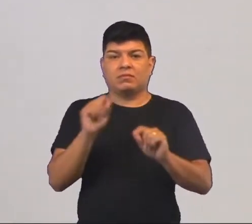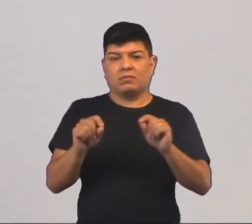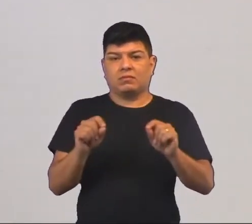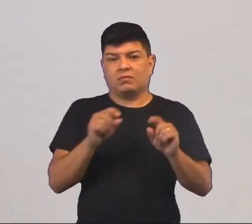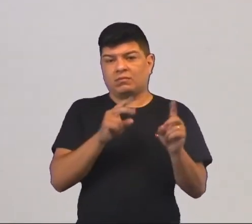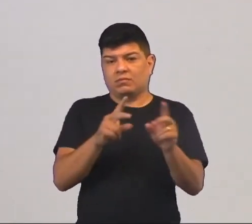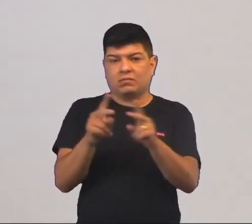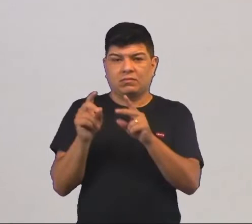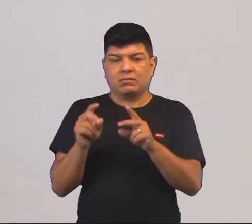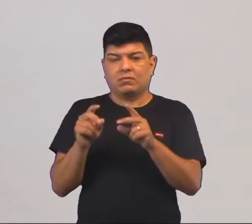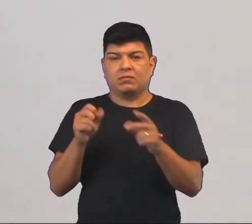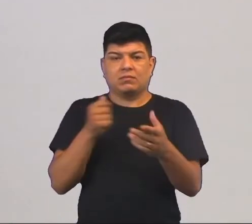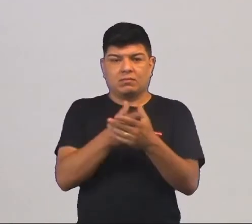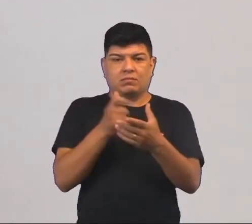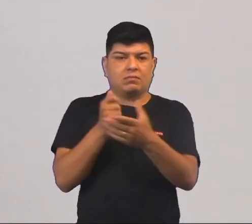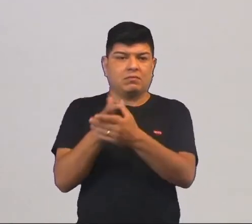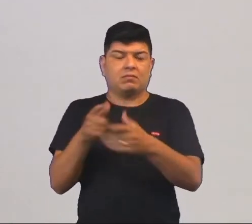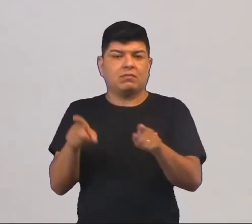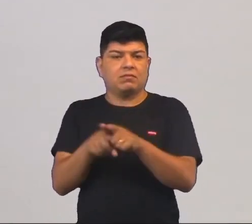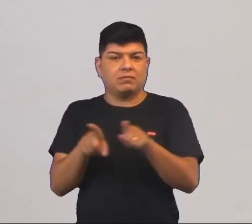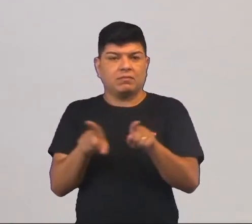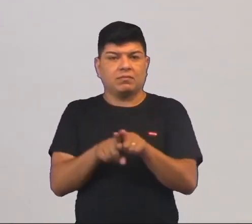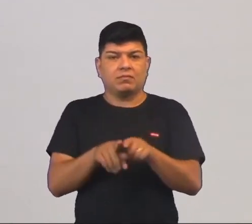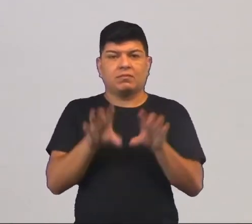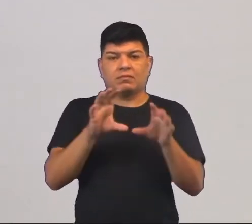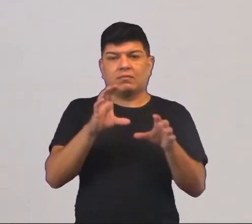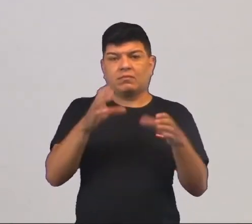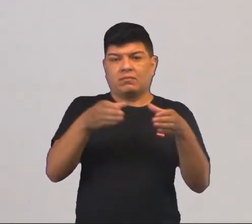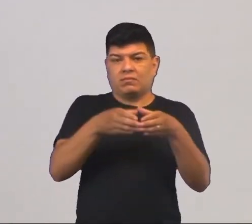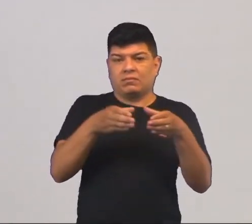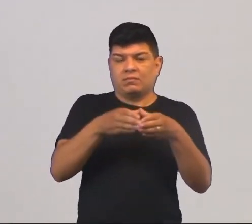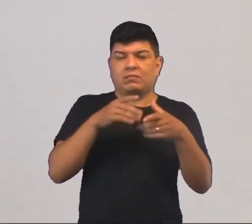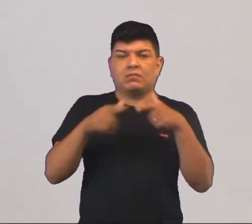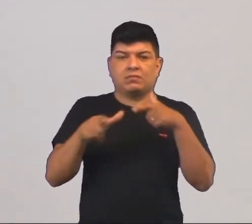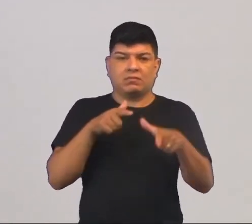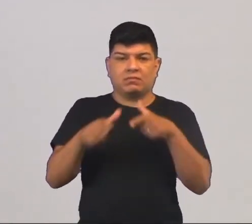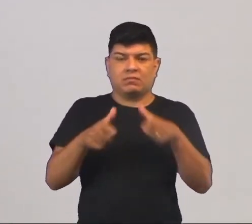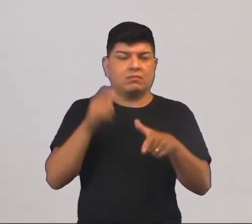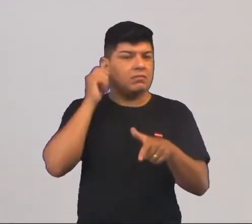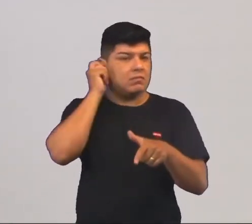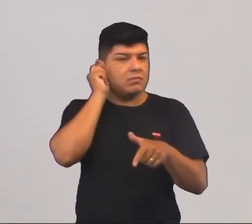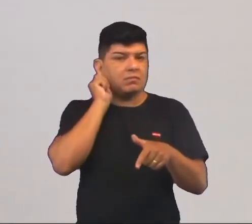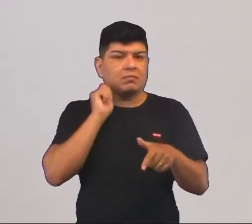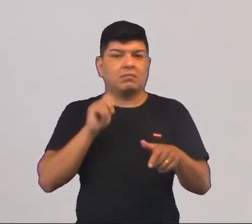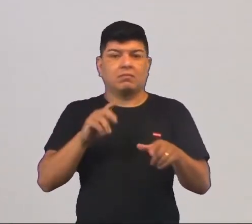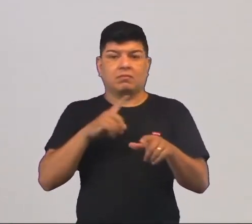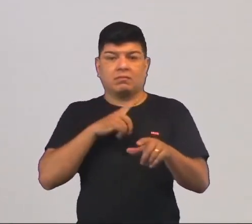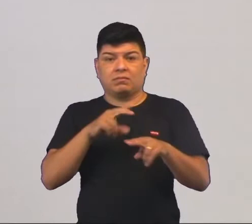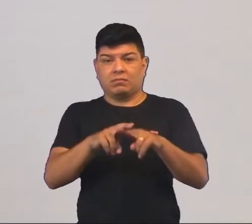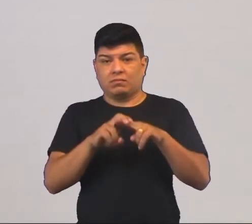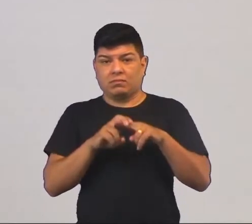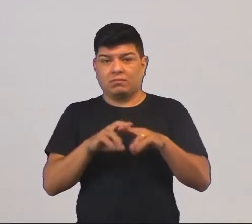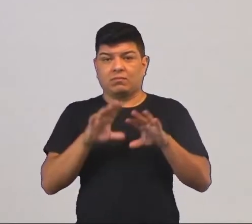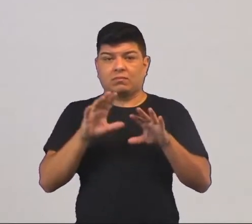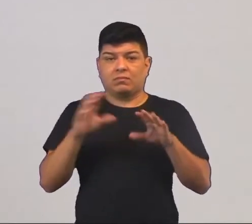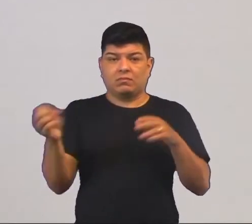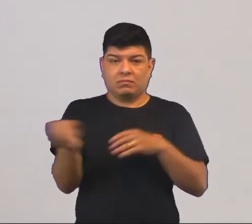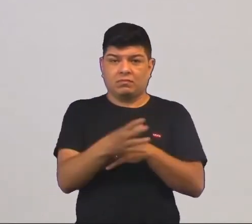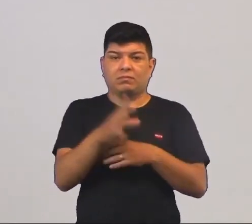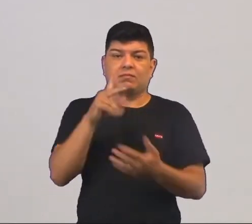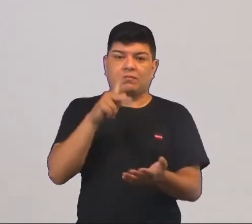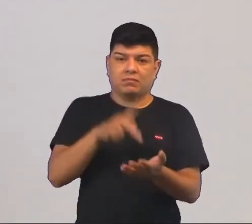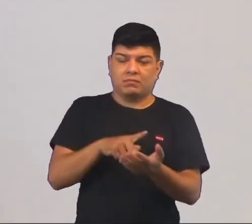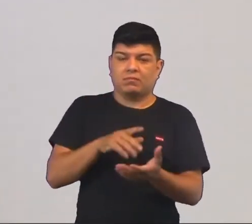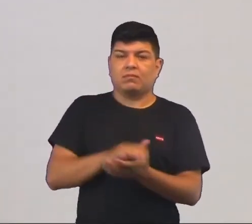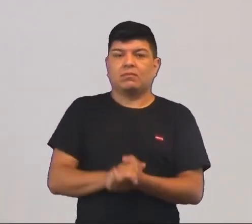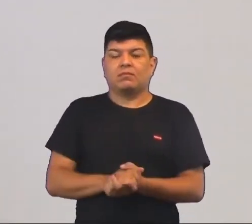esses mercados consumidores, tanto quanto a classe operária. Então, a gente tem aí uma nova